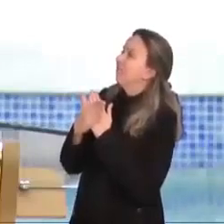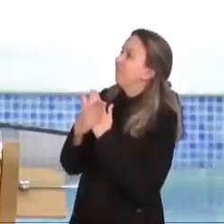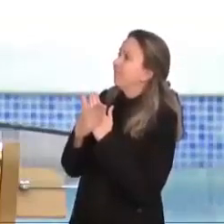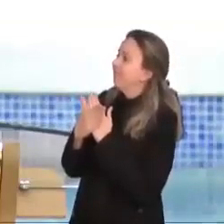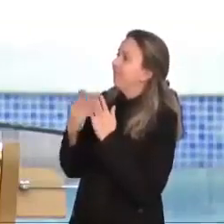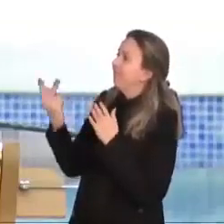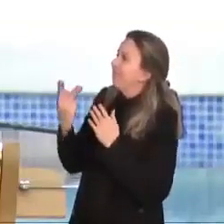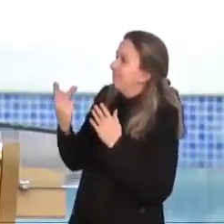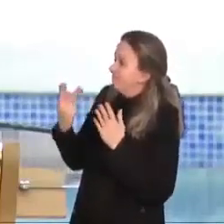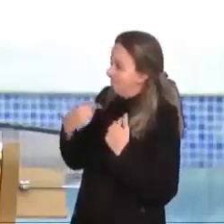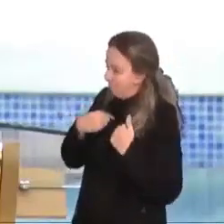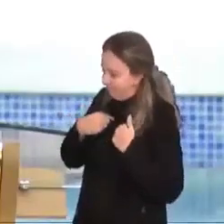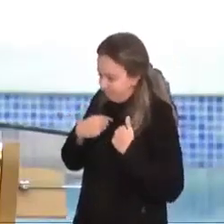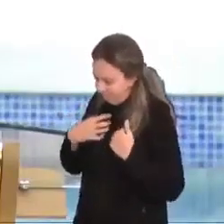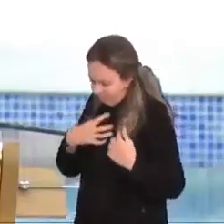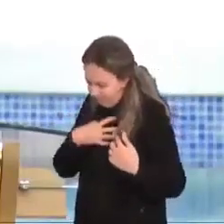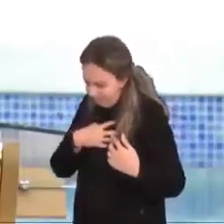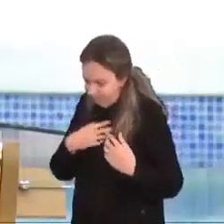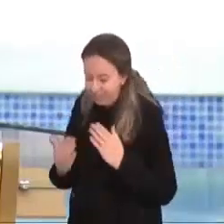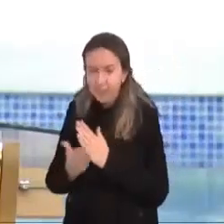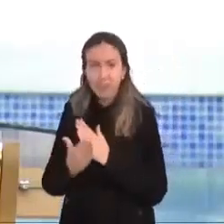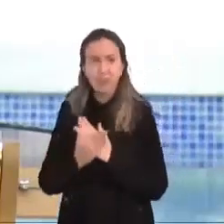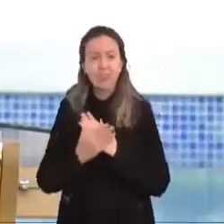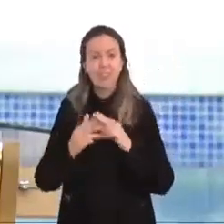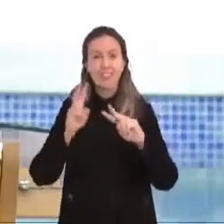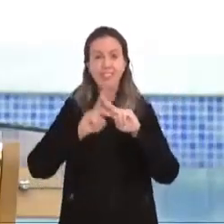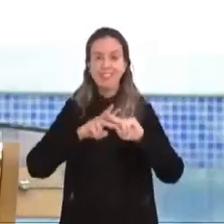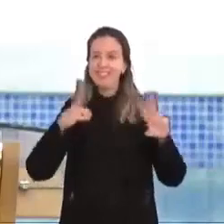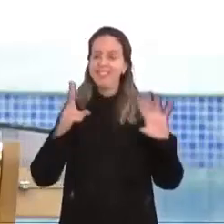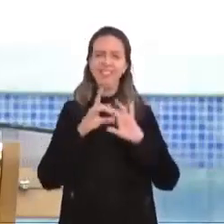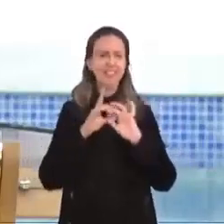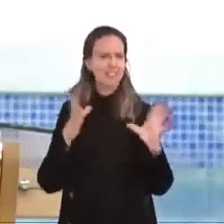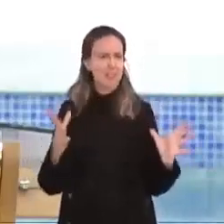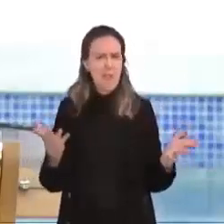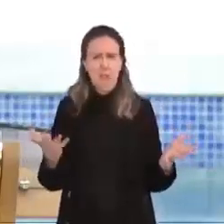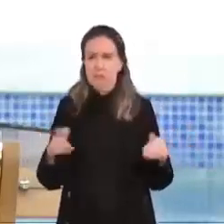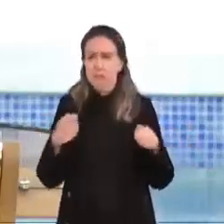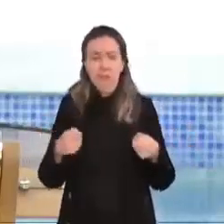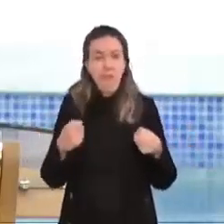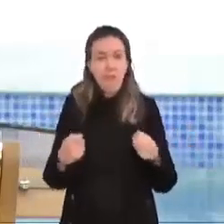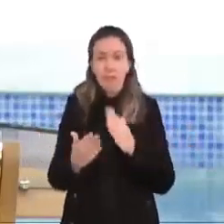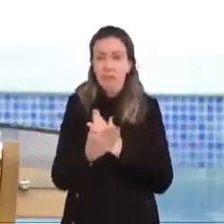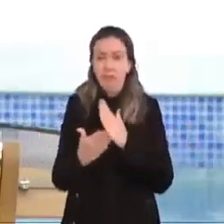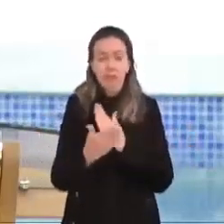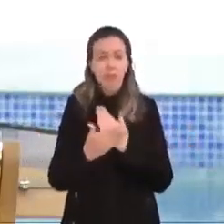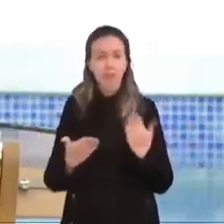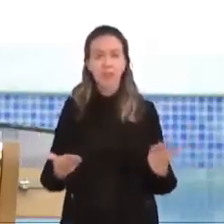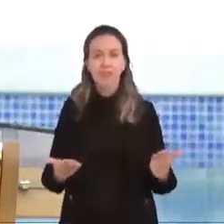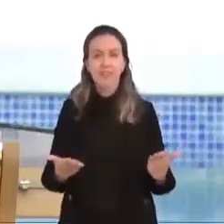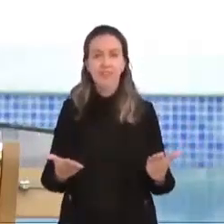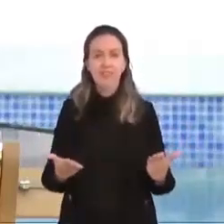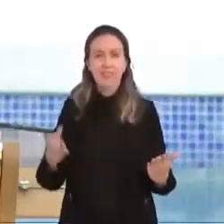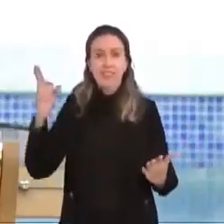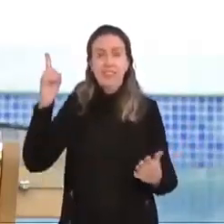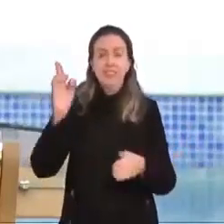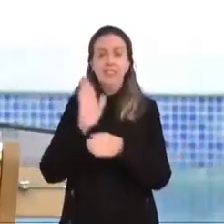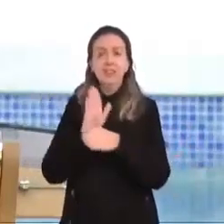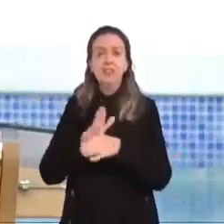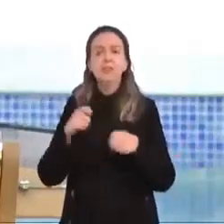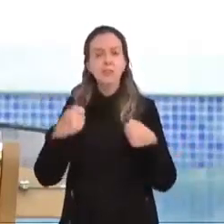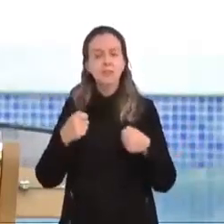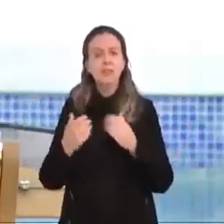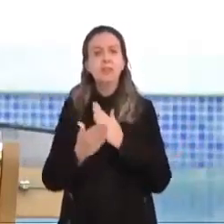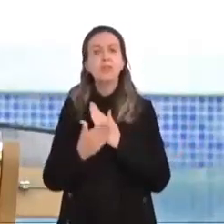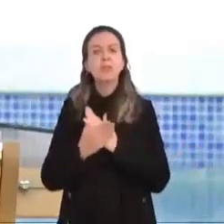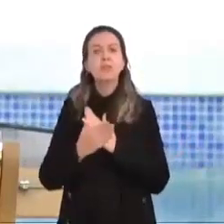sim, Deus vai me livrar dessa cadeia. Vai me tirar pela porta da frente e vai mostrar que ele é na minha vida.